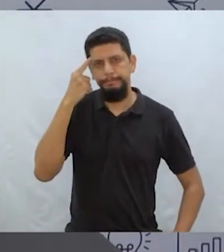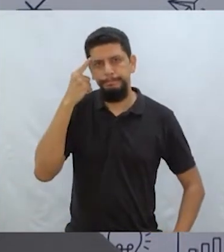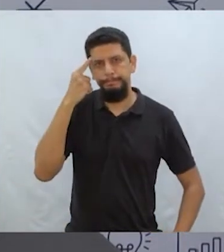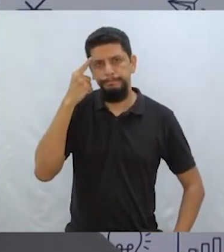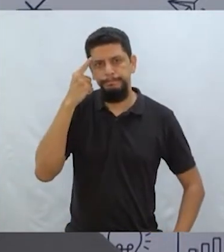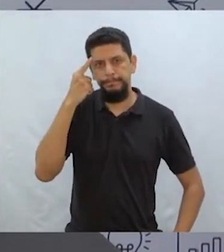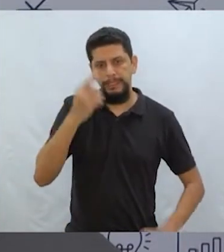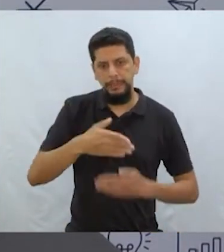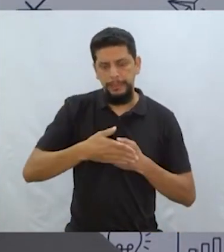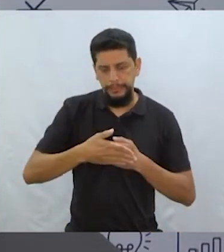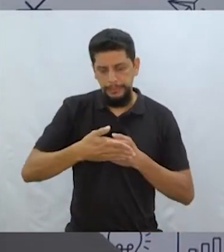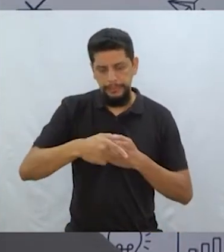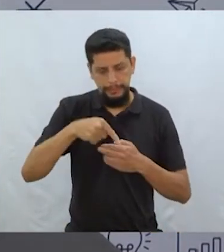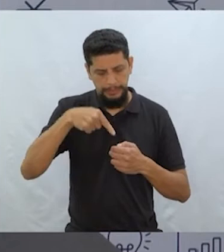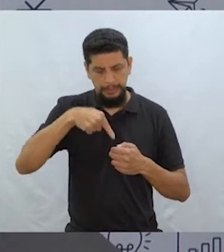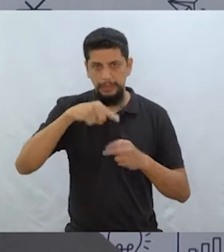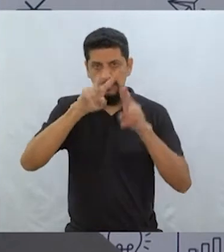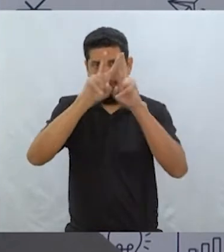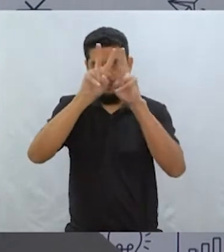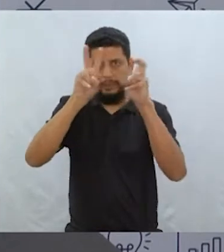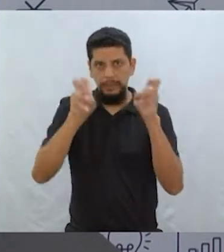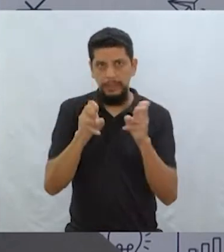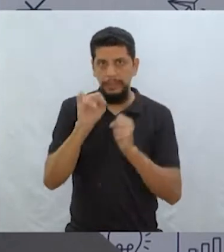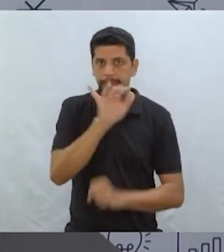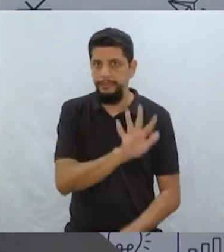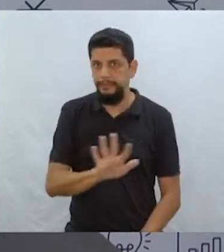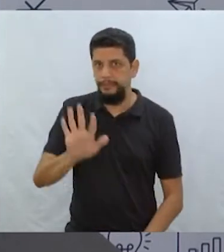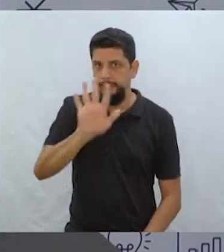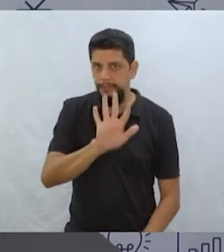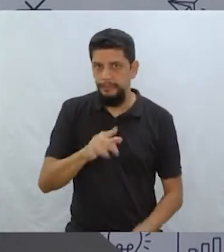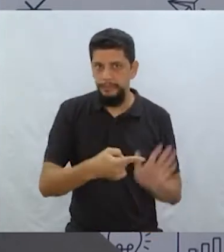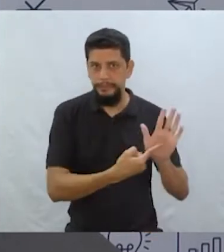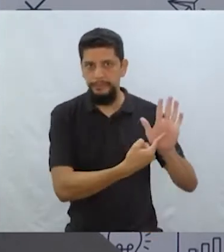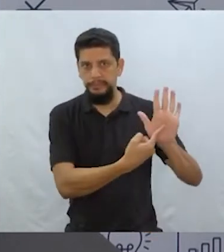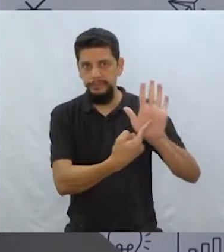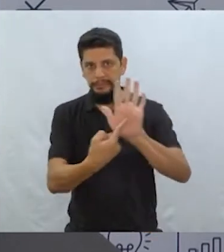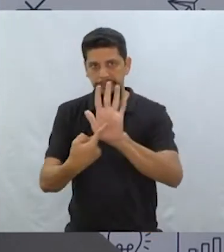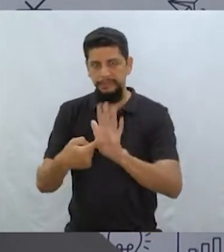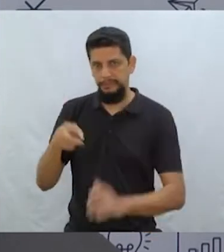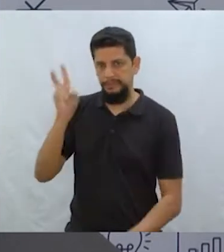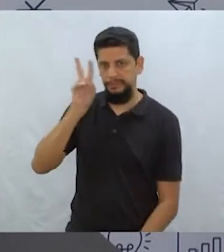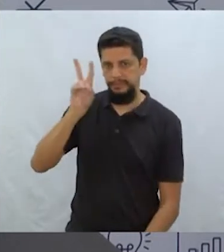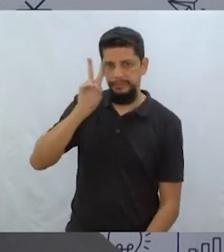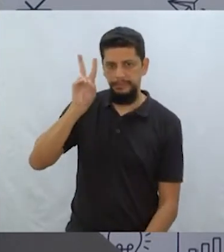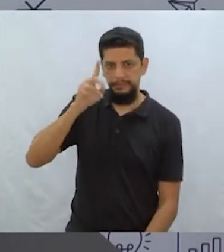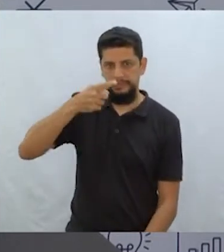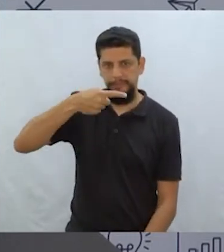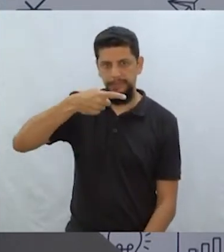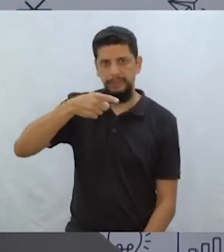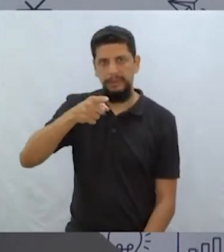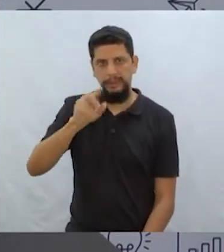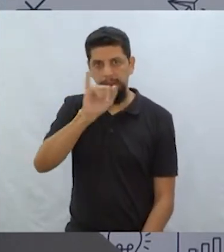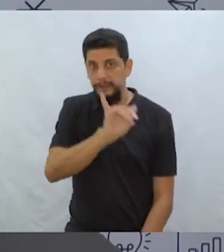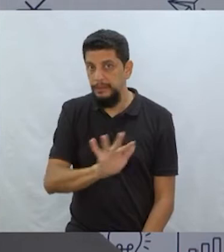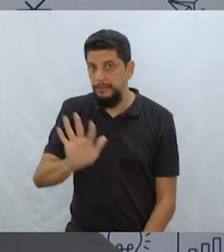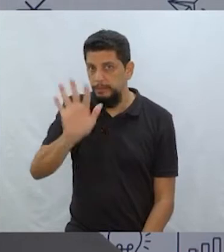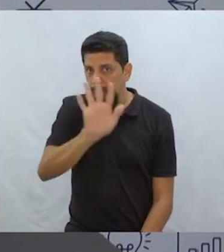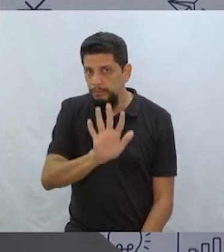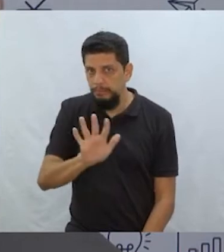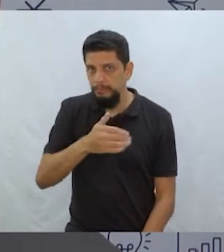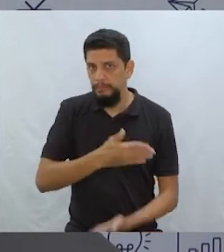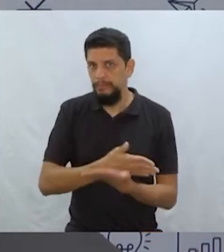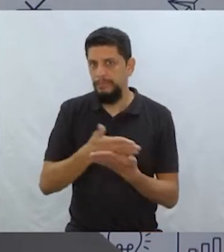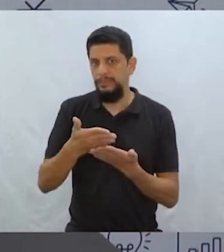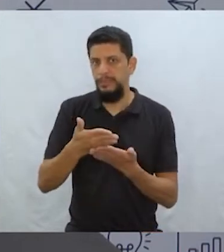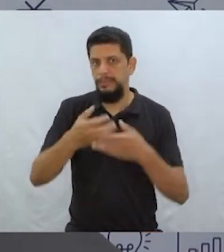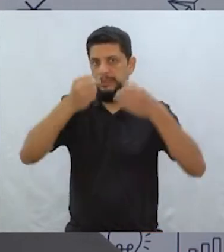pouquinho a partir desse título e das imagens apresentadas lembram lá das nossas imagens nós